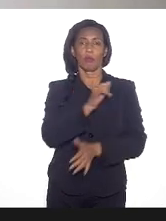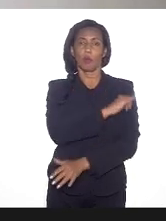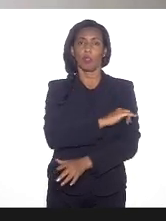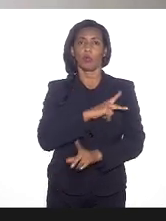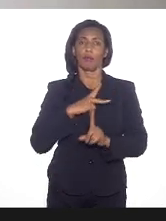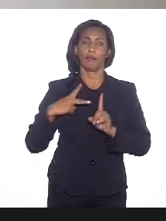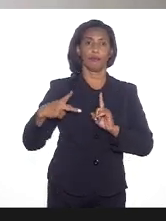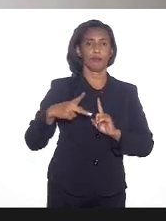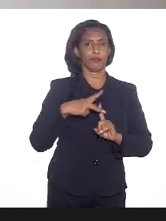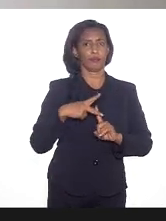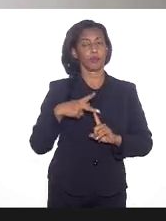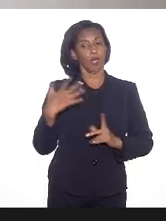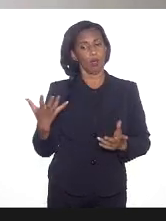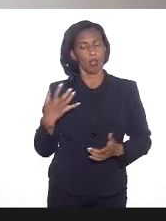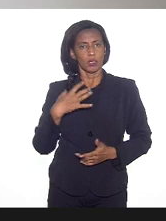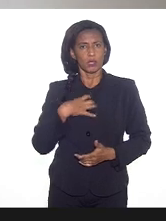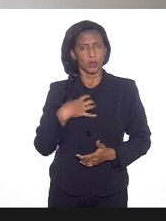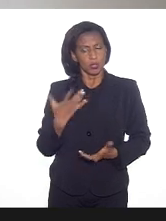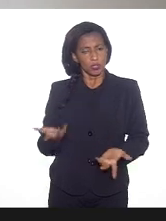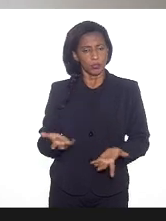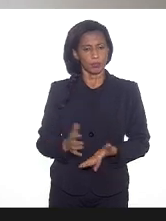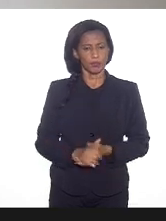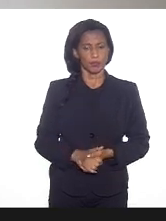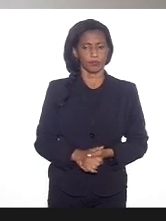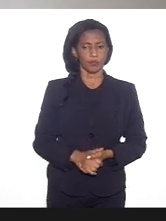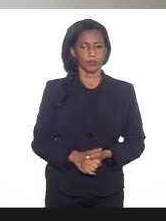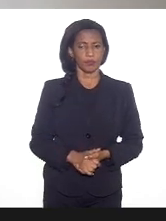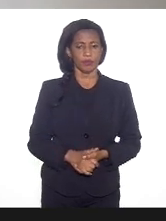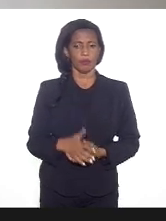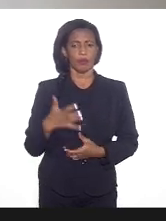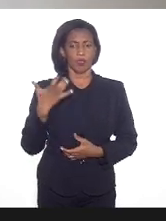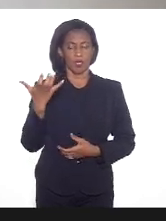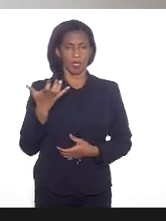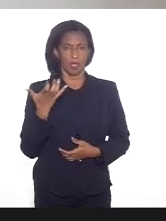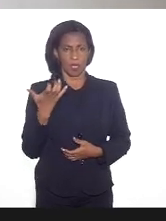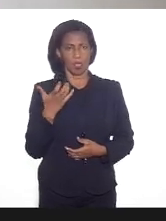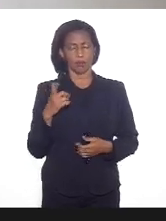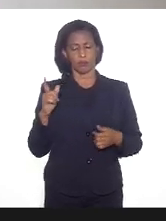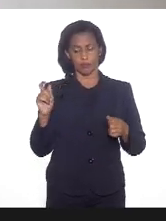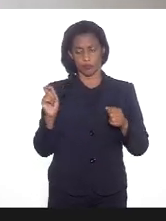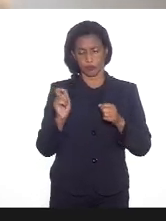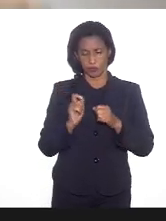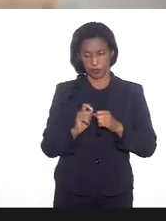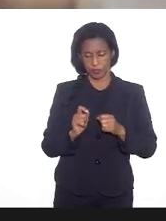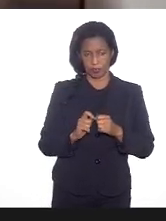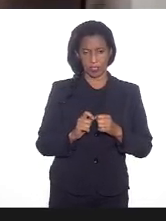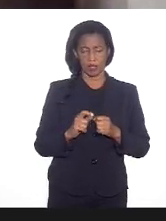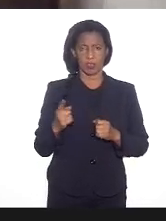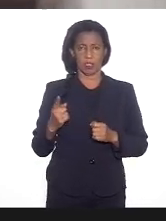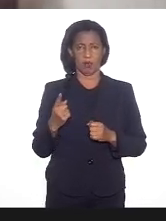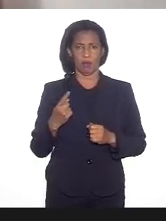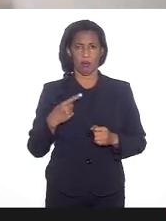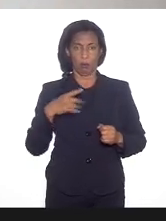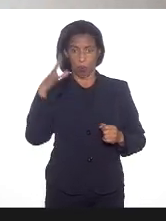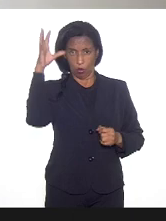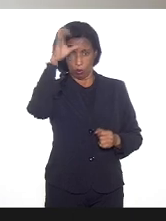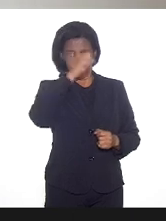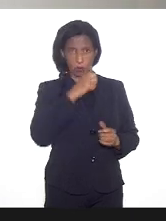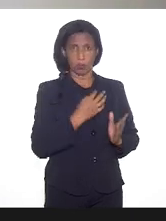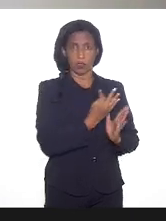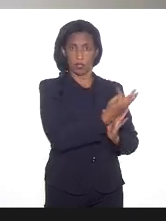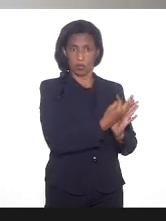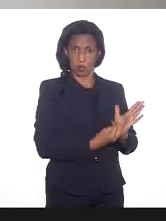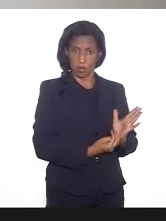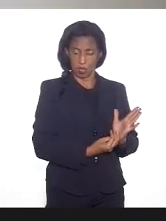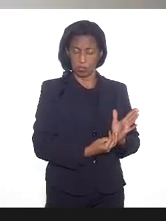Então, nesse sentido, eu quero fazer uma defesa desse nosso relatório, concluir dizendo: o que a